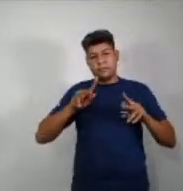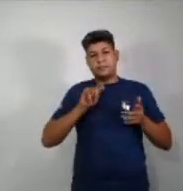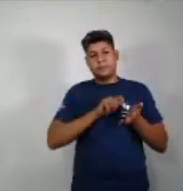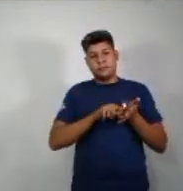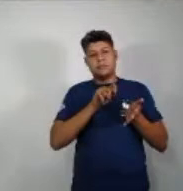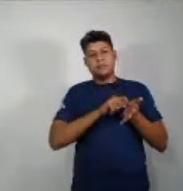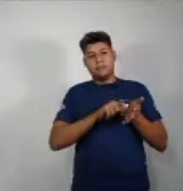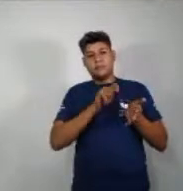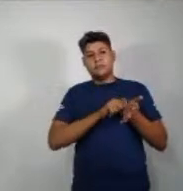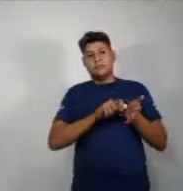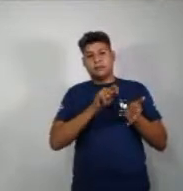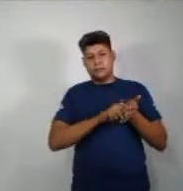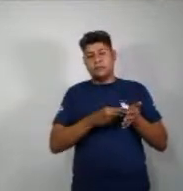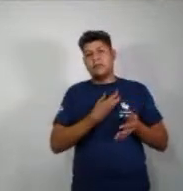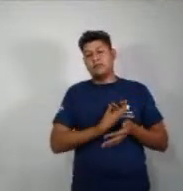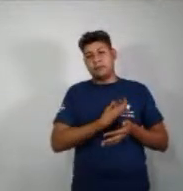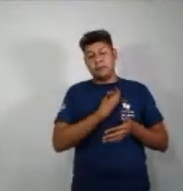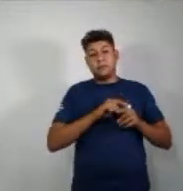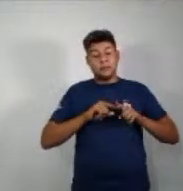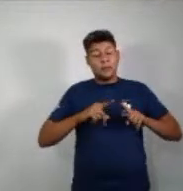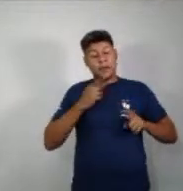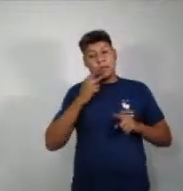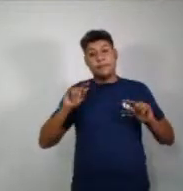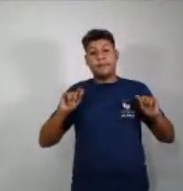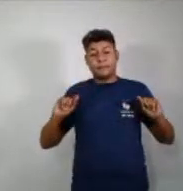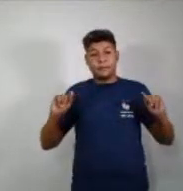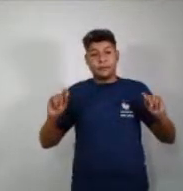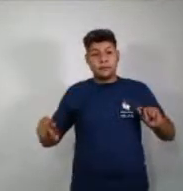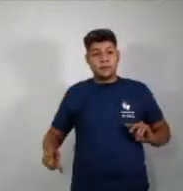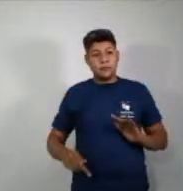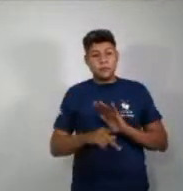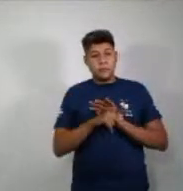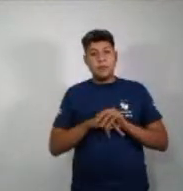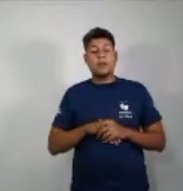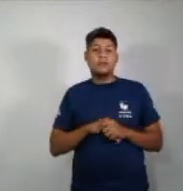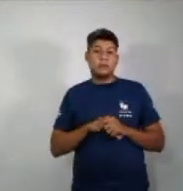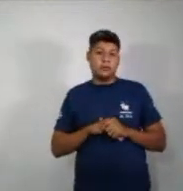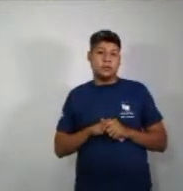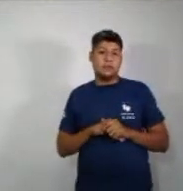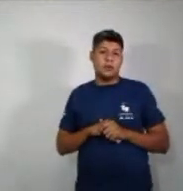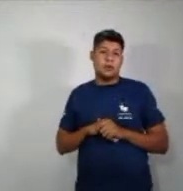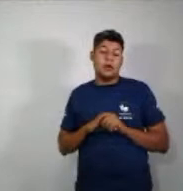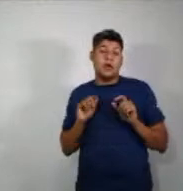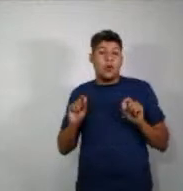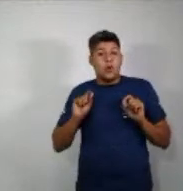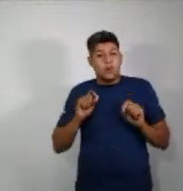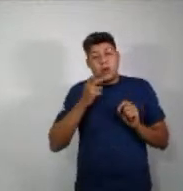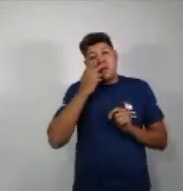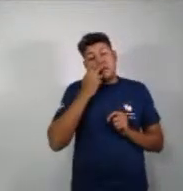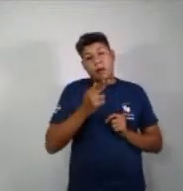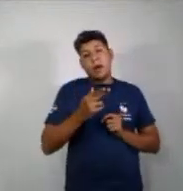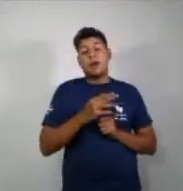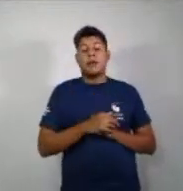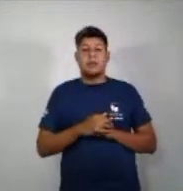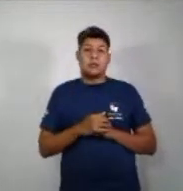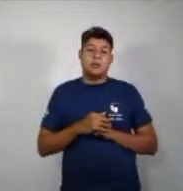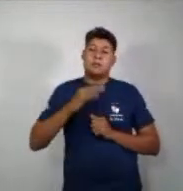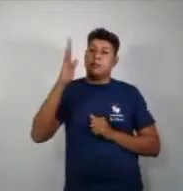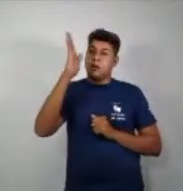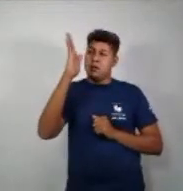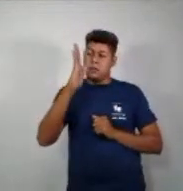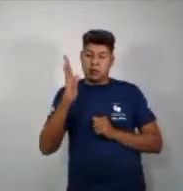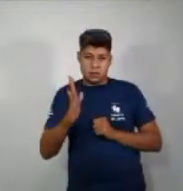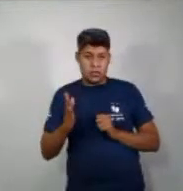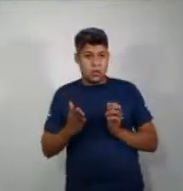específicas. Mas uma informação que a Cissa traz no livro é que ele preparou esse livro Mensagem do Brasil e o